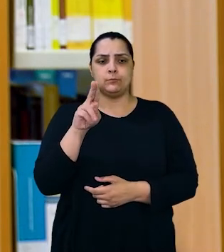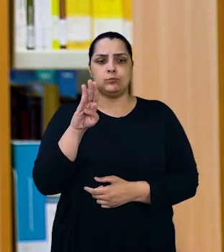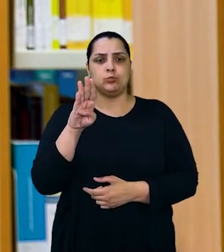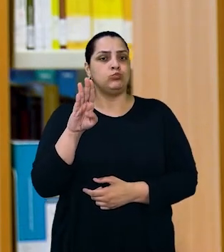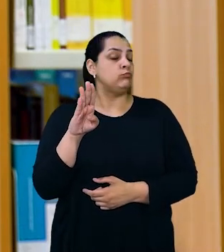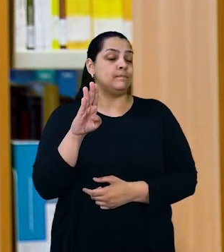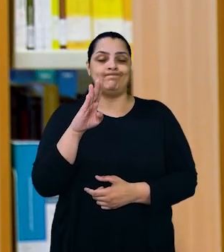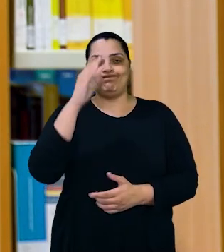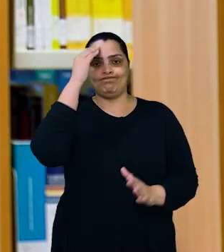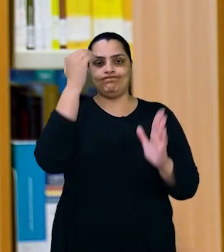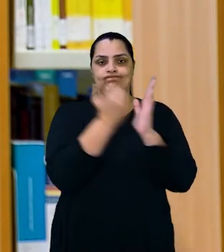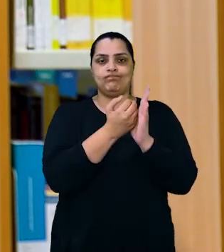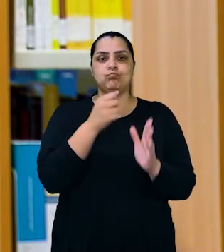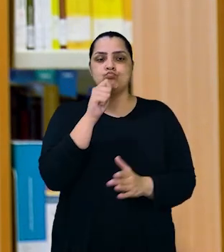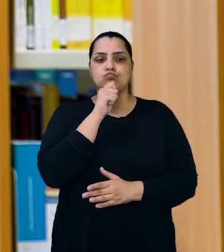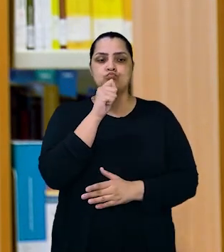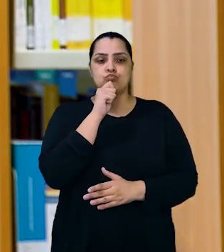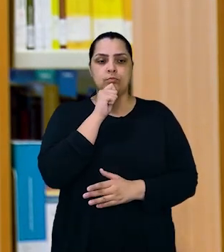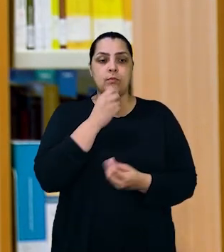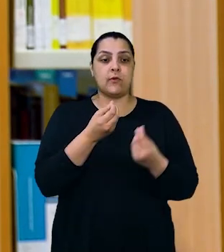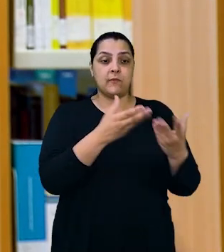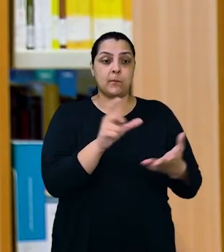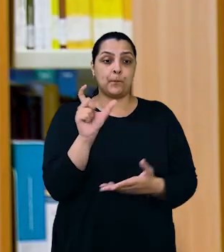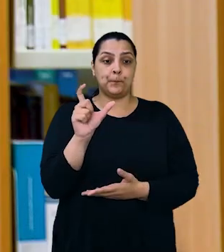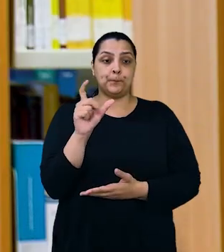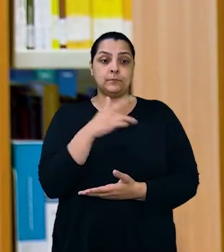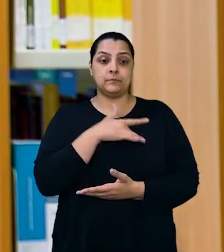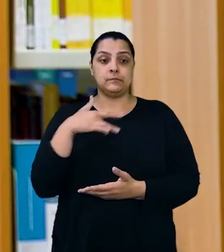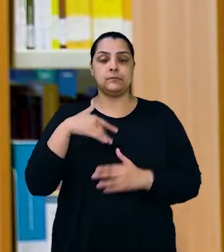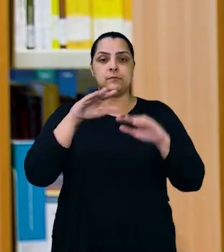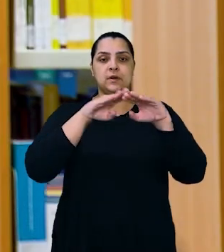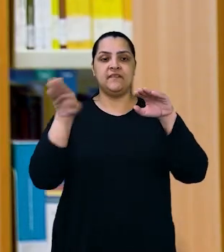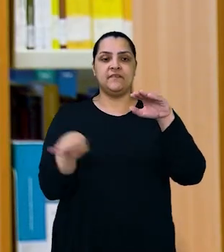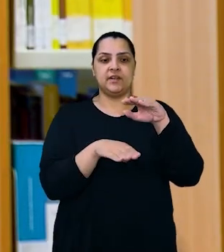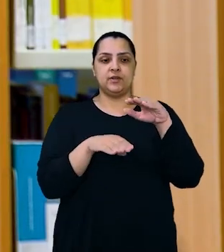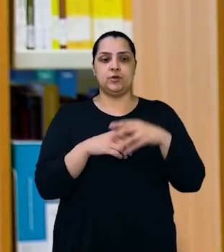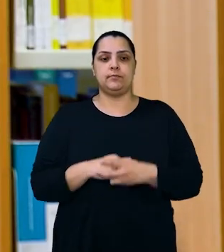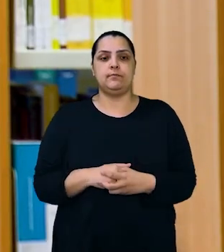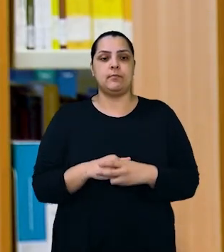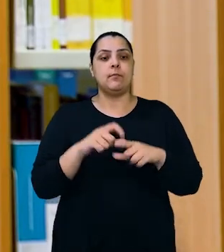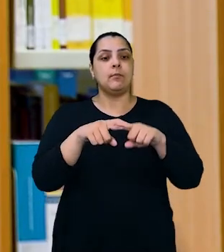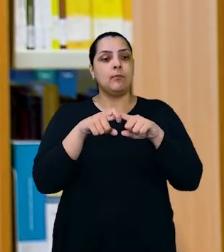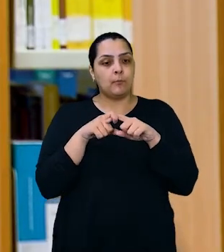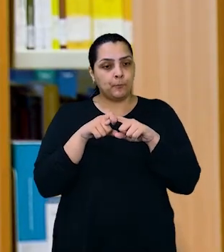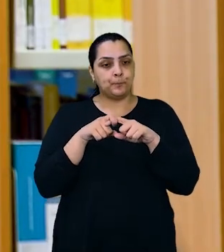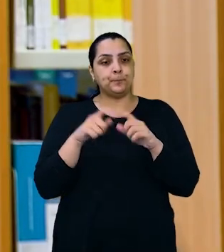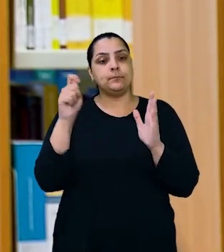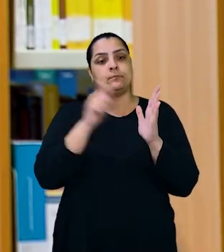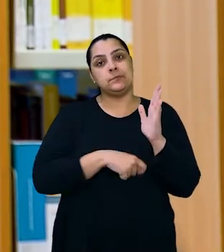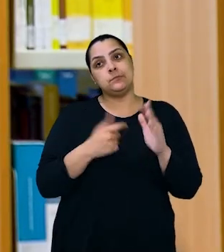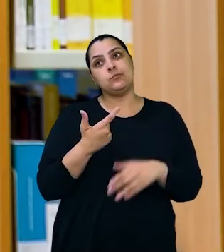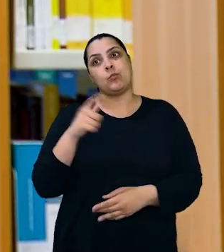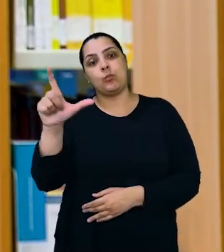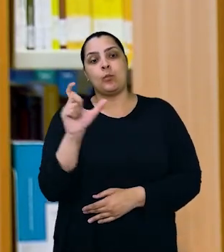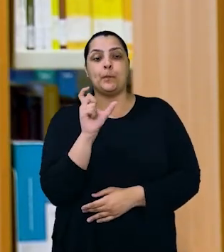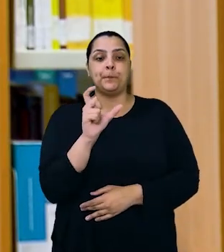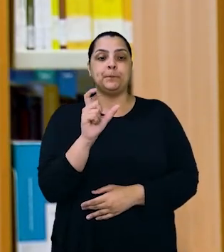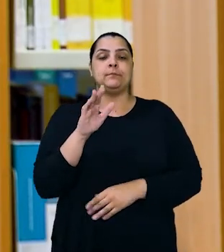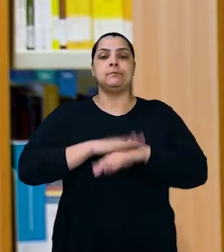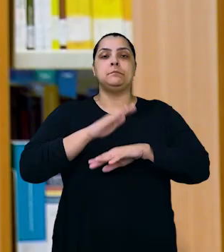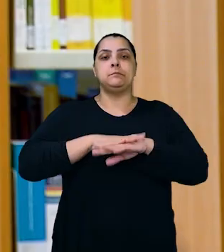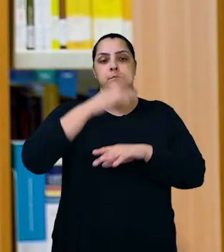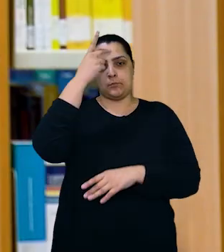o prometido e ofereceu um plano de saúde inferior. Por isso, ele teve de contratar outro plano por